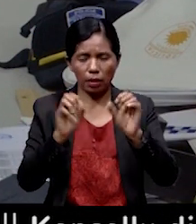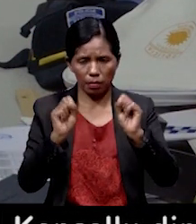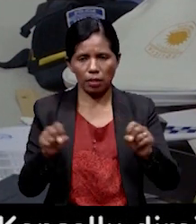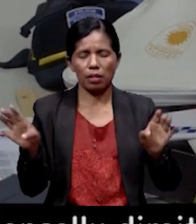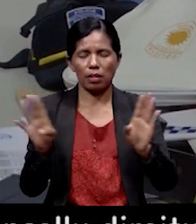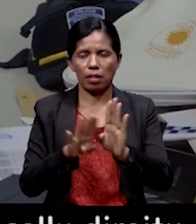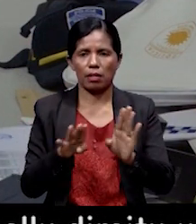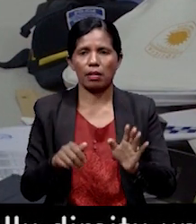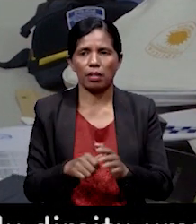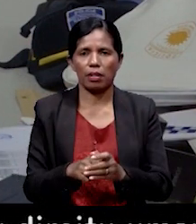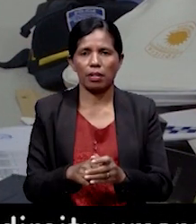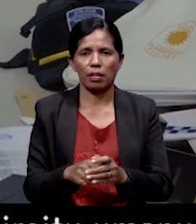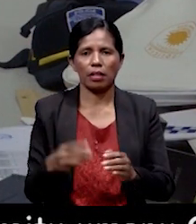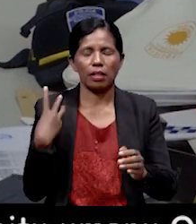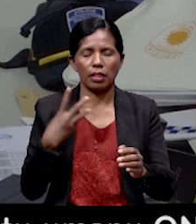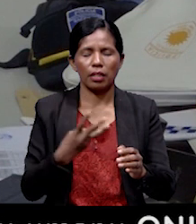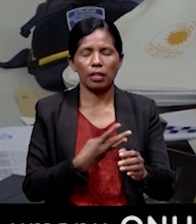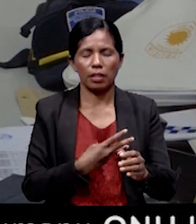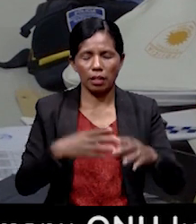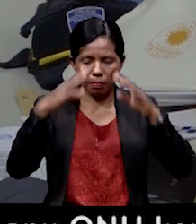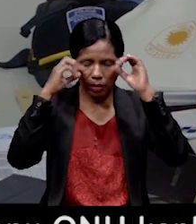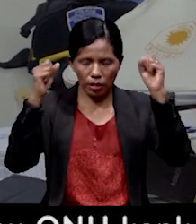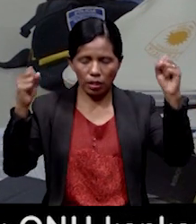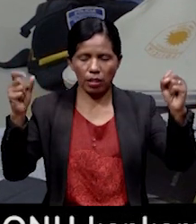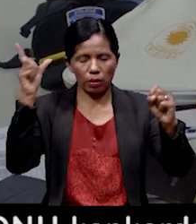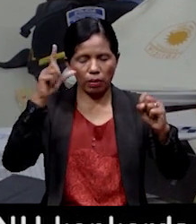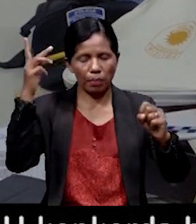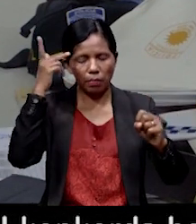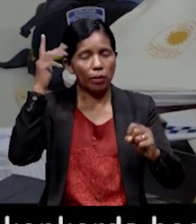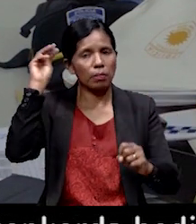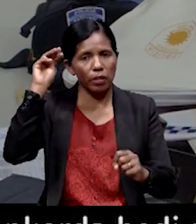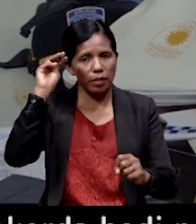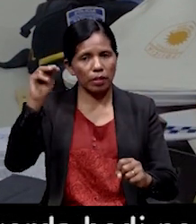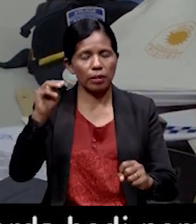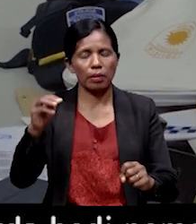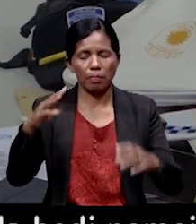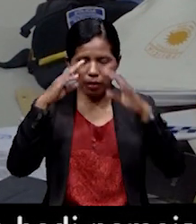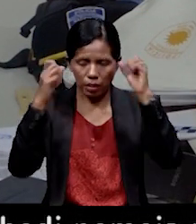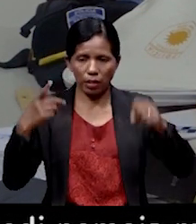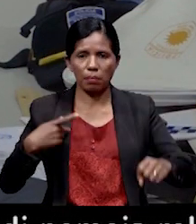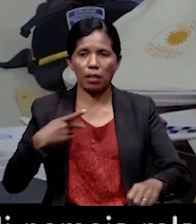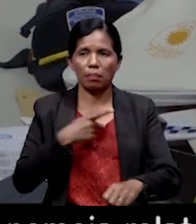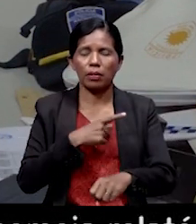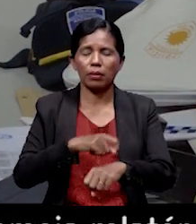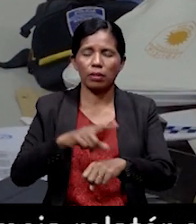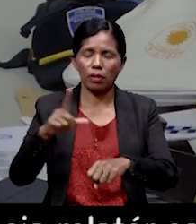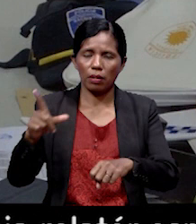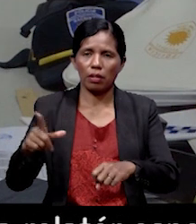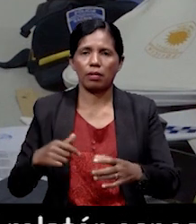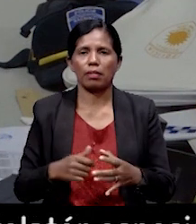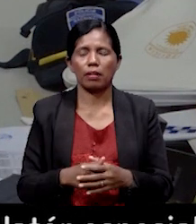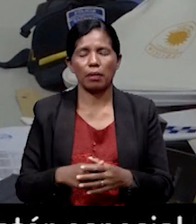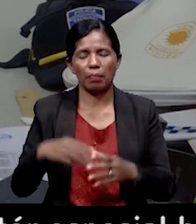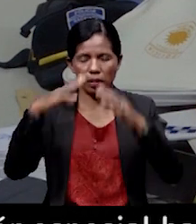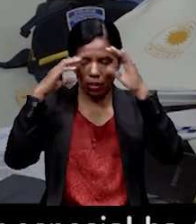Ou não ser, itania alternidade Siraliliu, Presidente da República, Primeiro-Ministro, ou Presidente do Parlamento, ou Presidente do Tribunal de Recursos Sira.